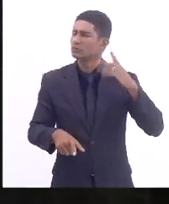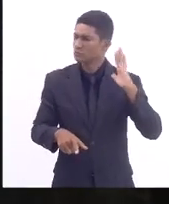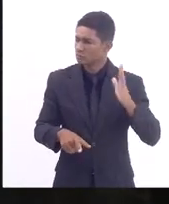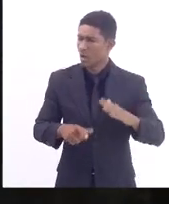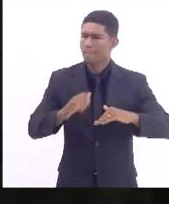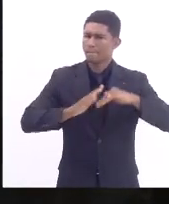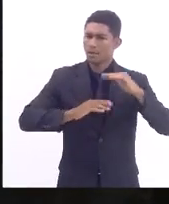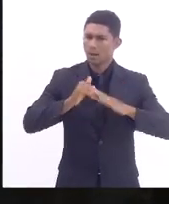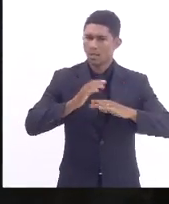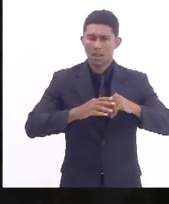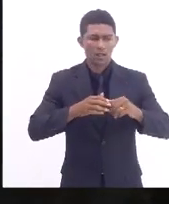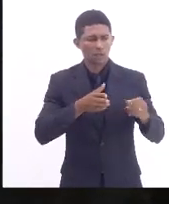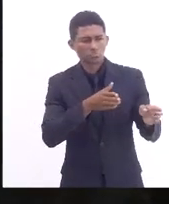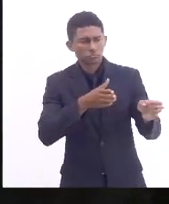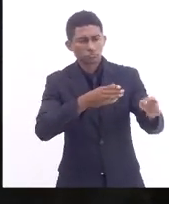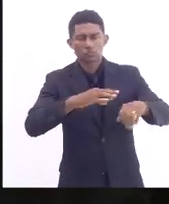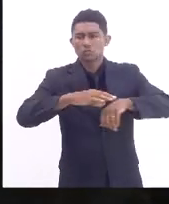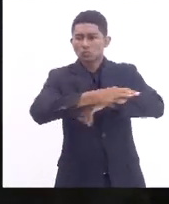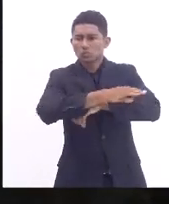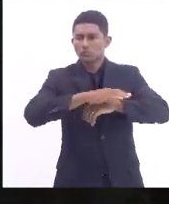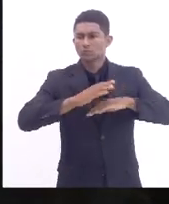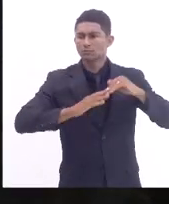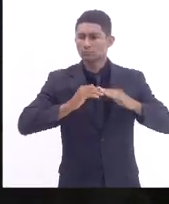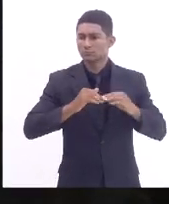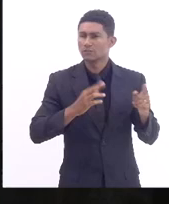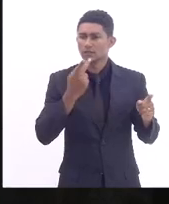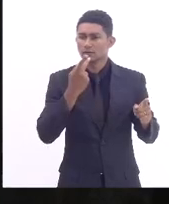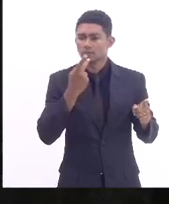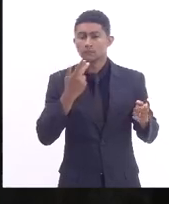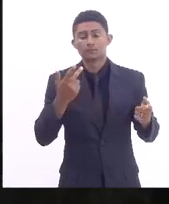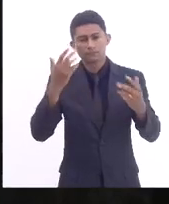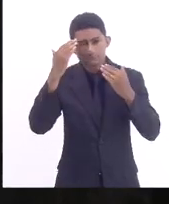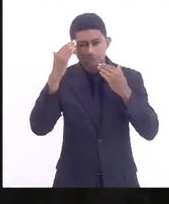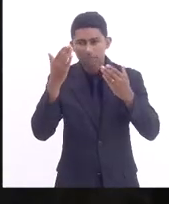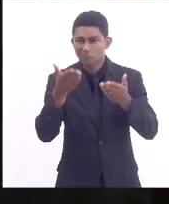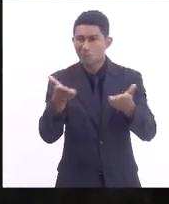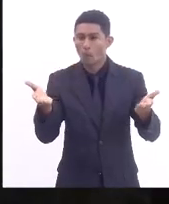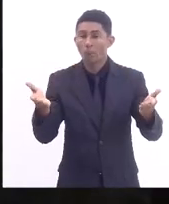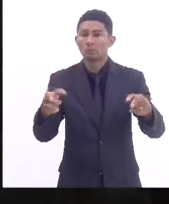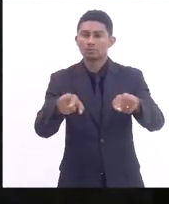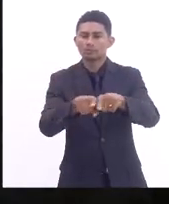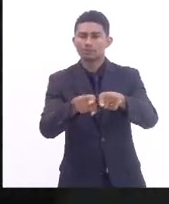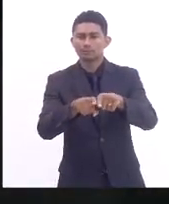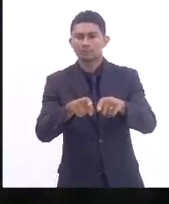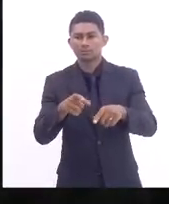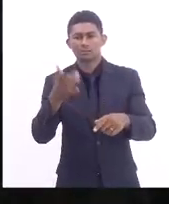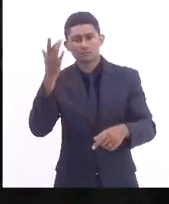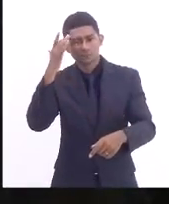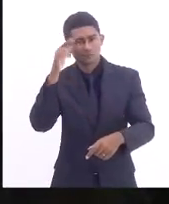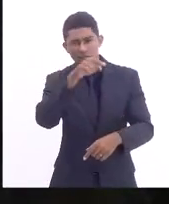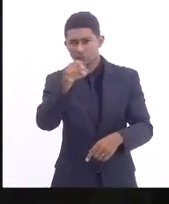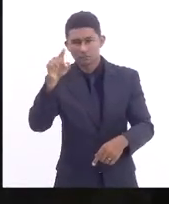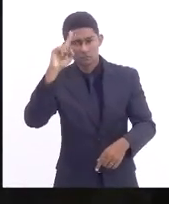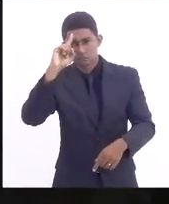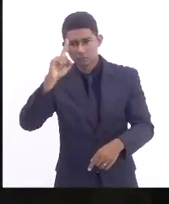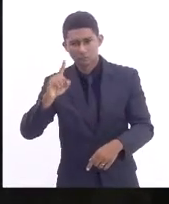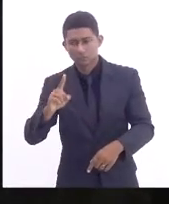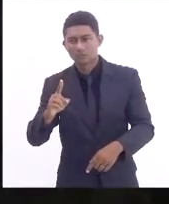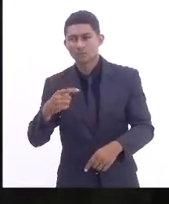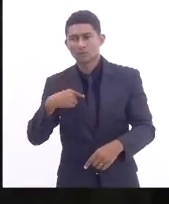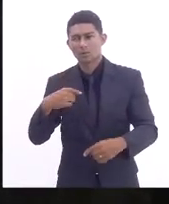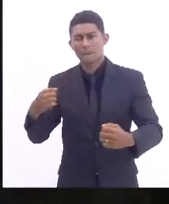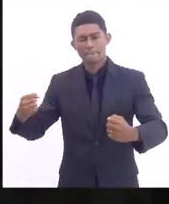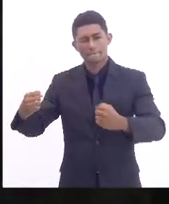estradas então assim tão agradecer a todo eles e agradecer Eu não sei se o pessoal tá acostumado com a atividade Legislativa o abracei